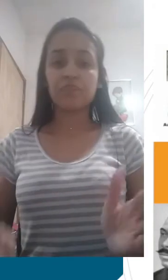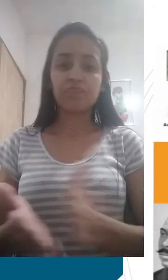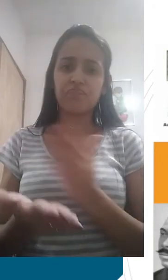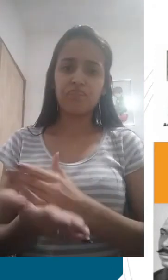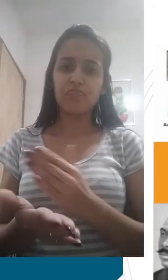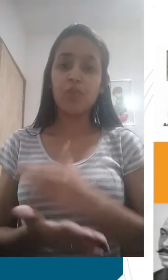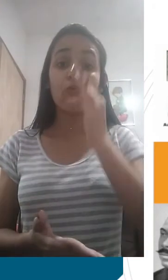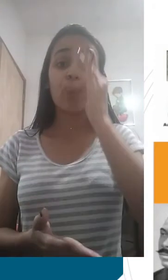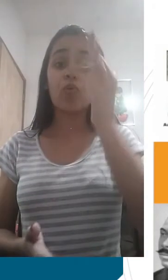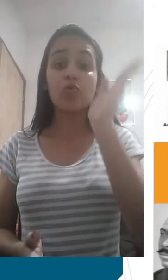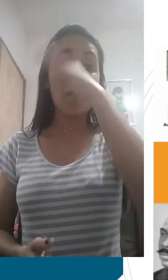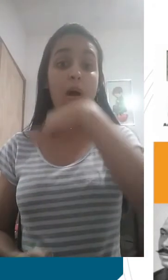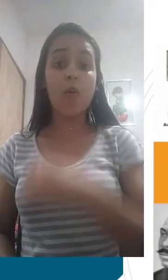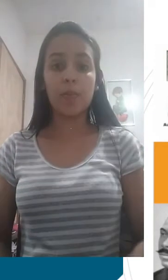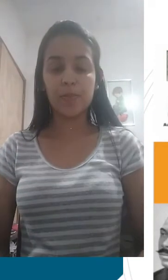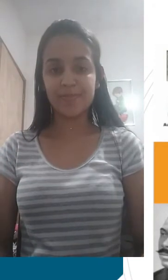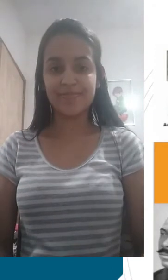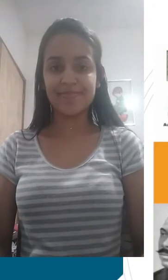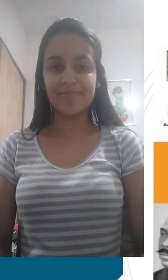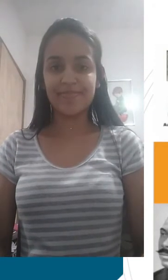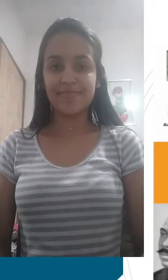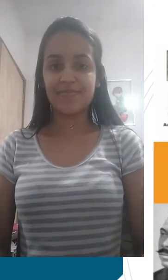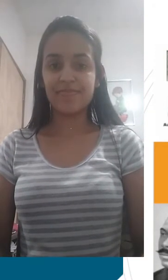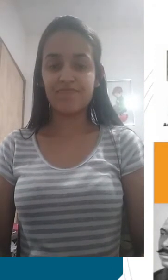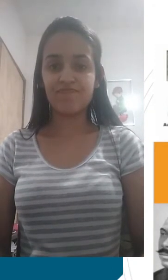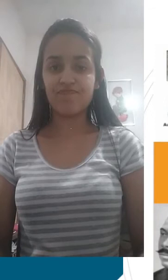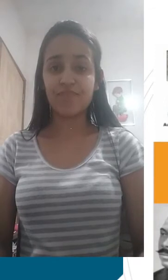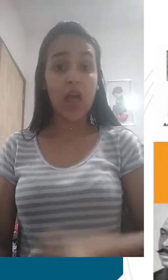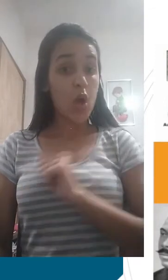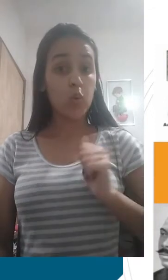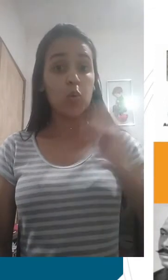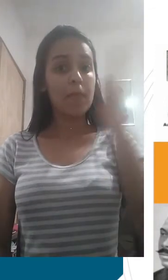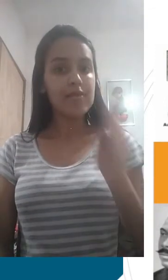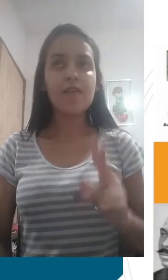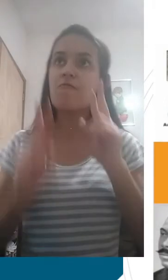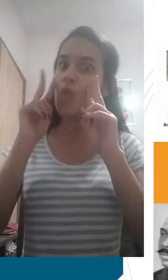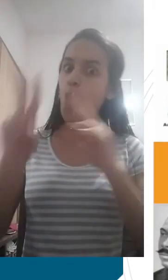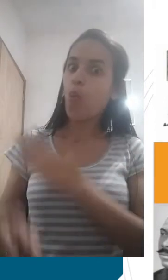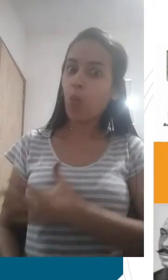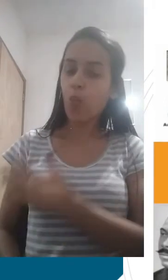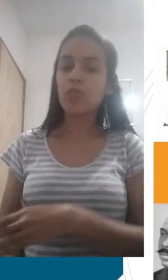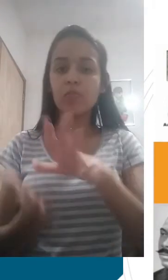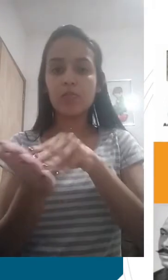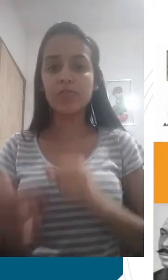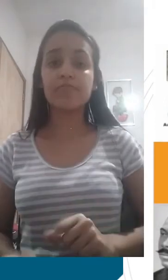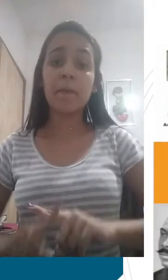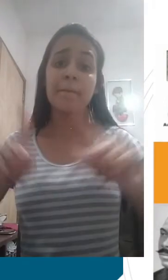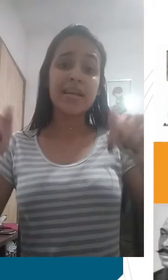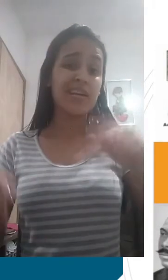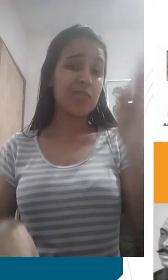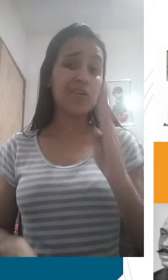1857. Esse movimento foi adotado pelos autores brasileiros, porém não teve tanta força como